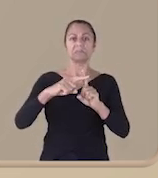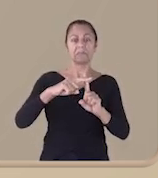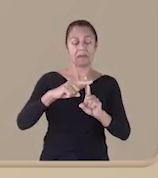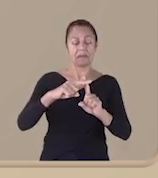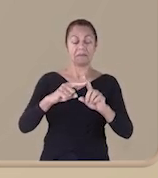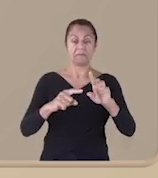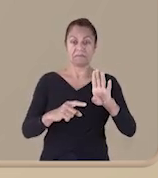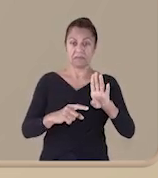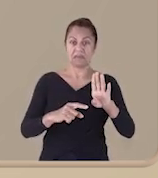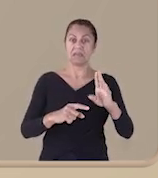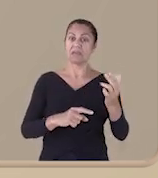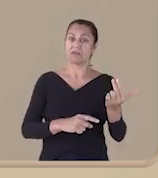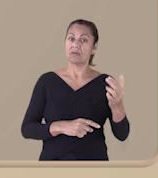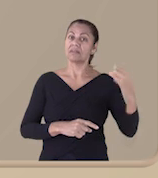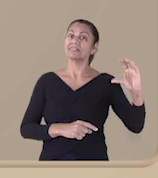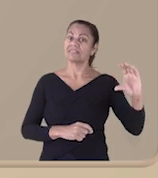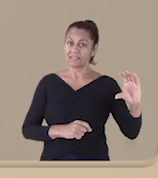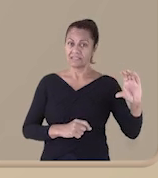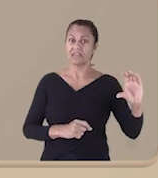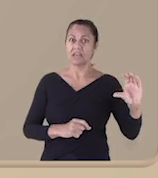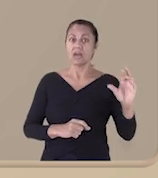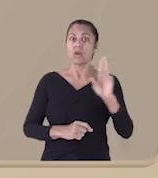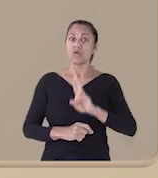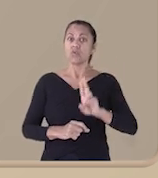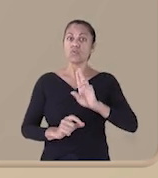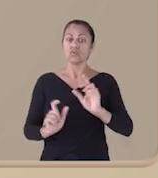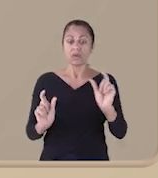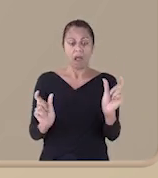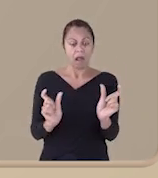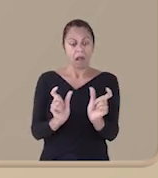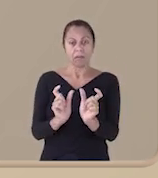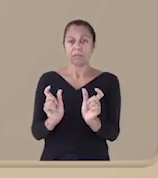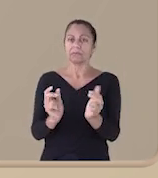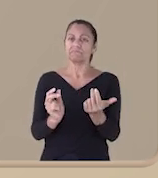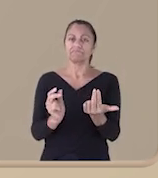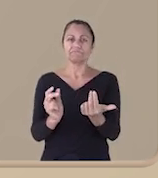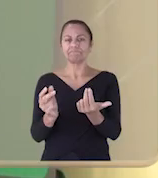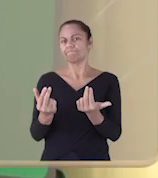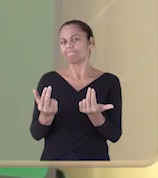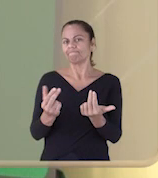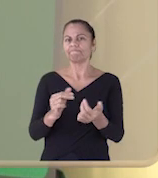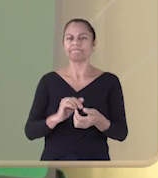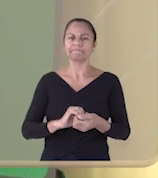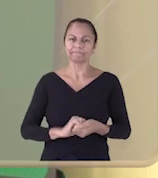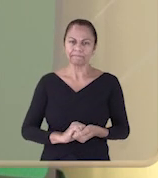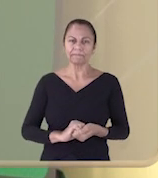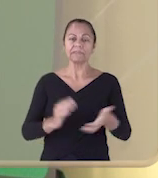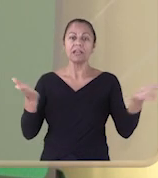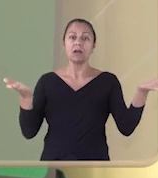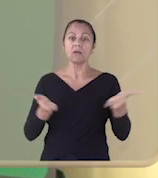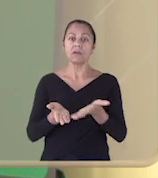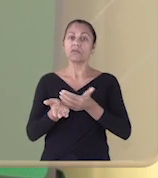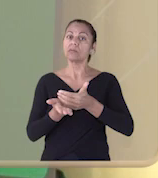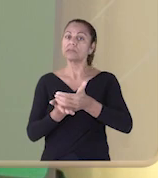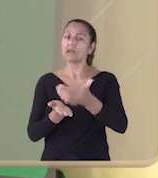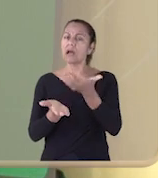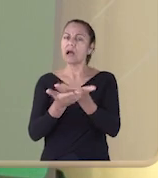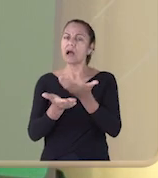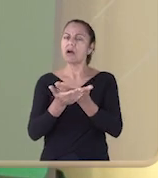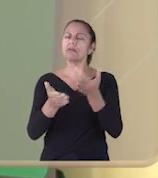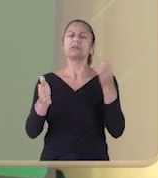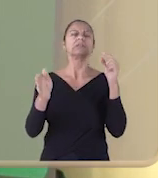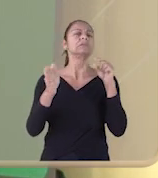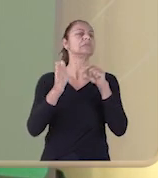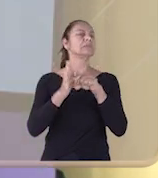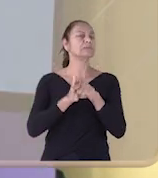c, fazendo o uso das propriedades da igualdade. Agora vamos começar a nossa aula com